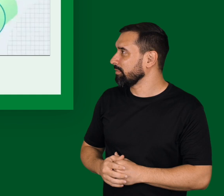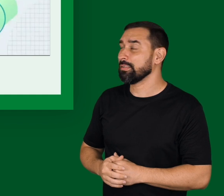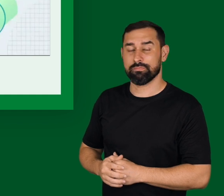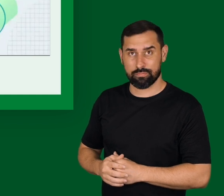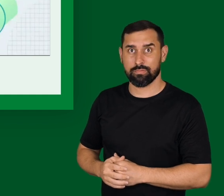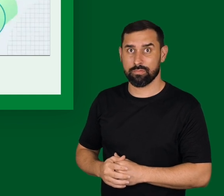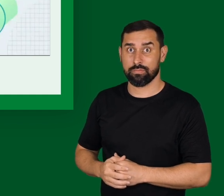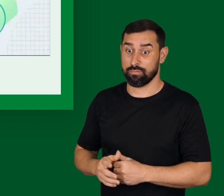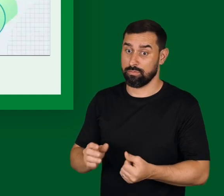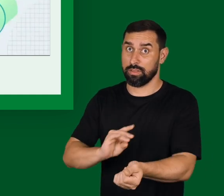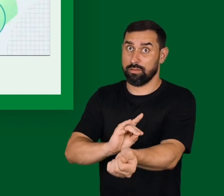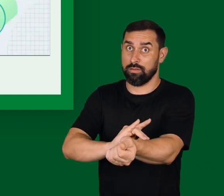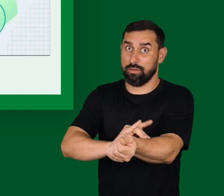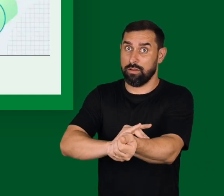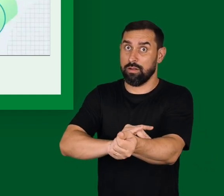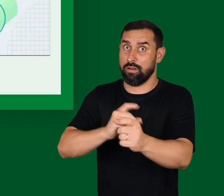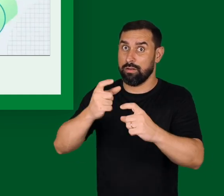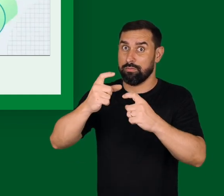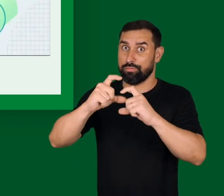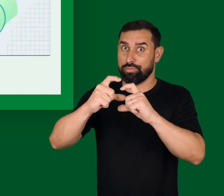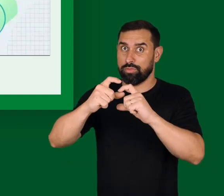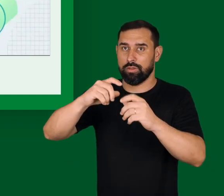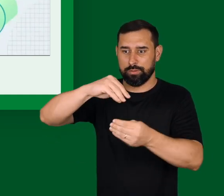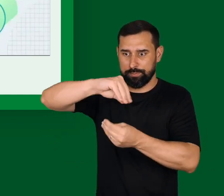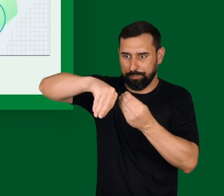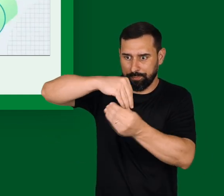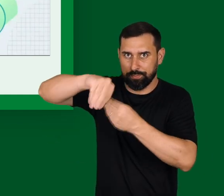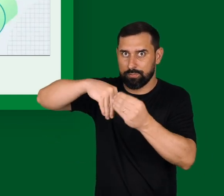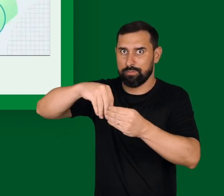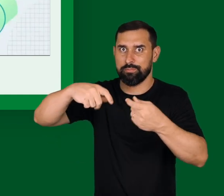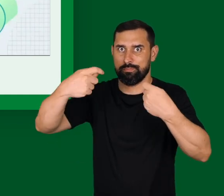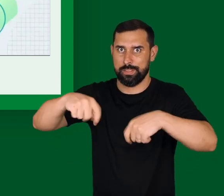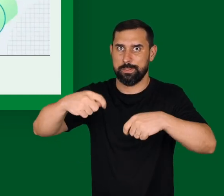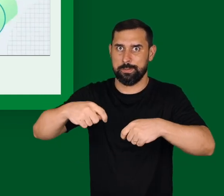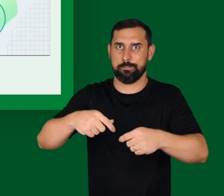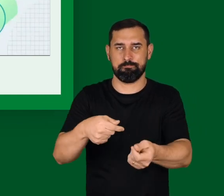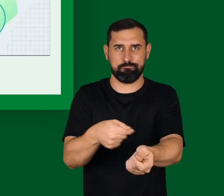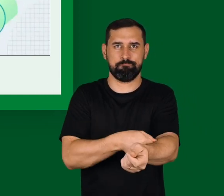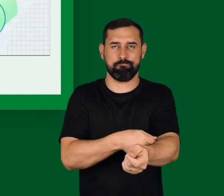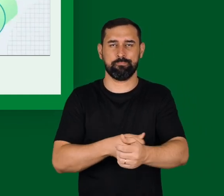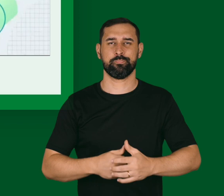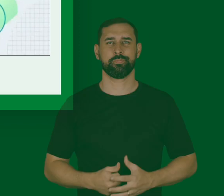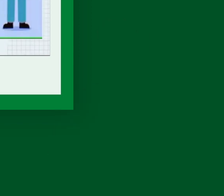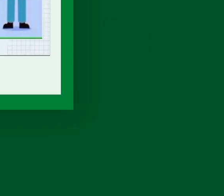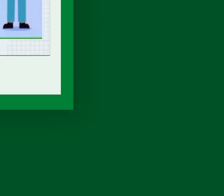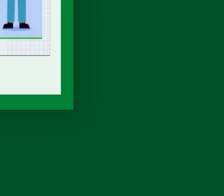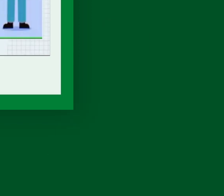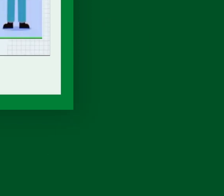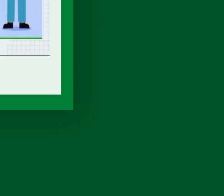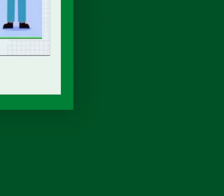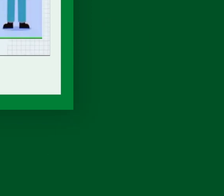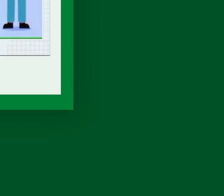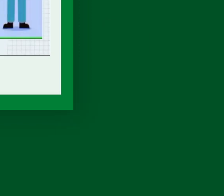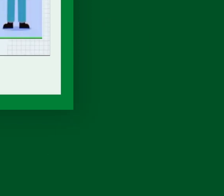estar sempre na sua forma diluída para administração, tá?